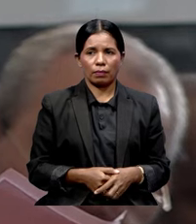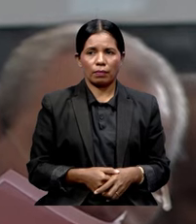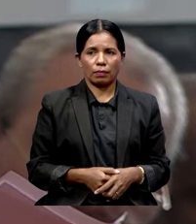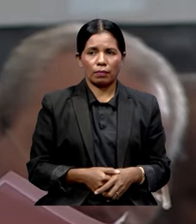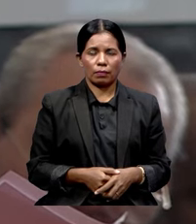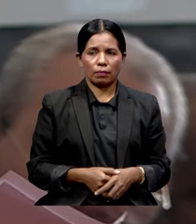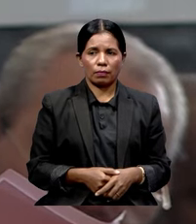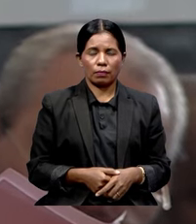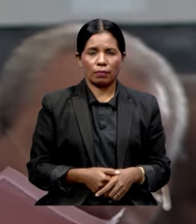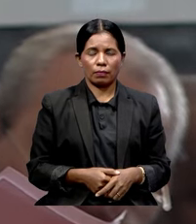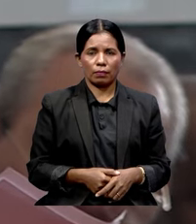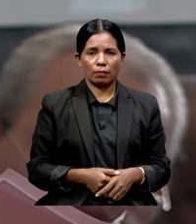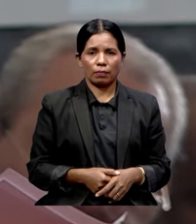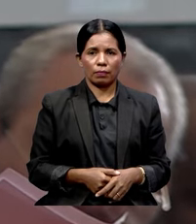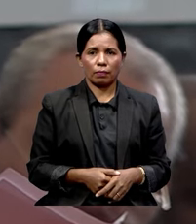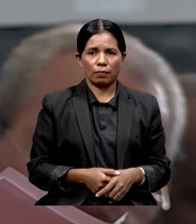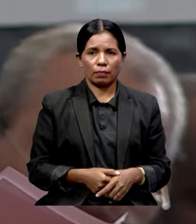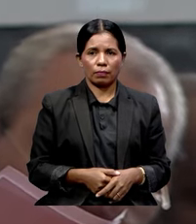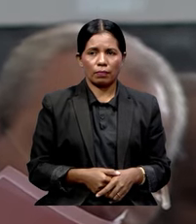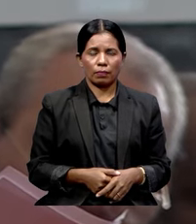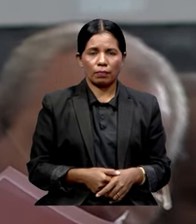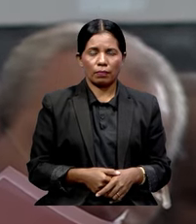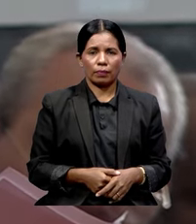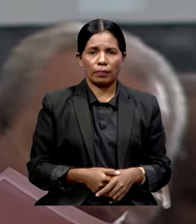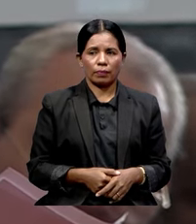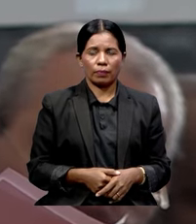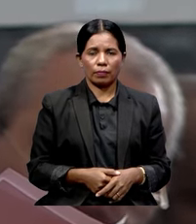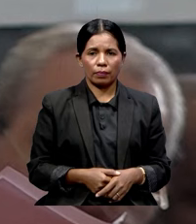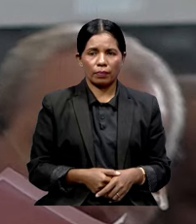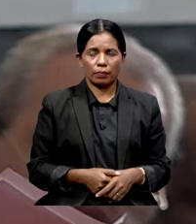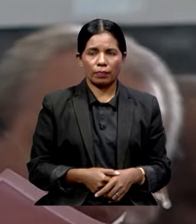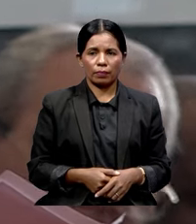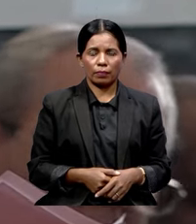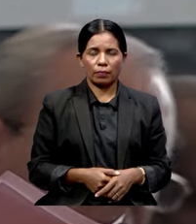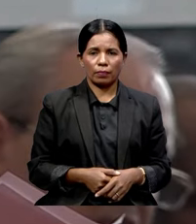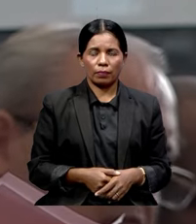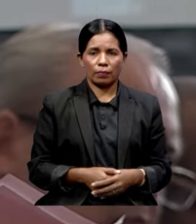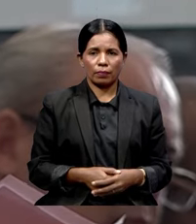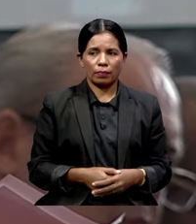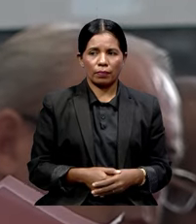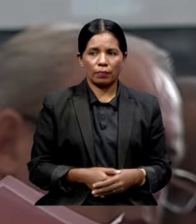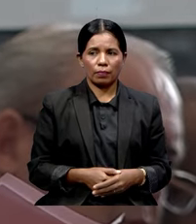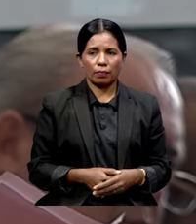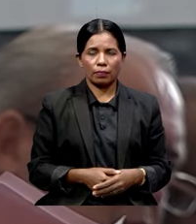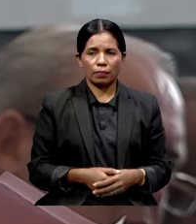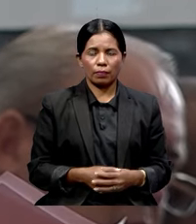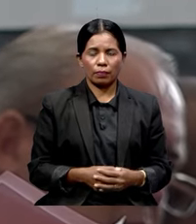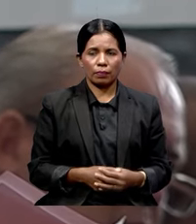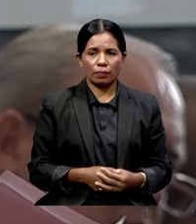issues like war, human rights, gender issues, climate